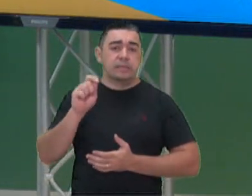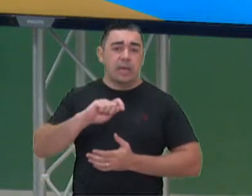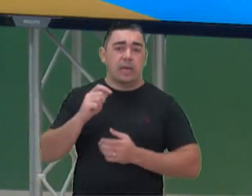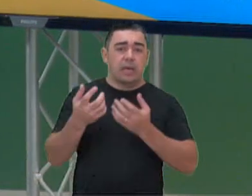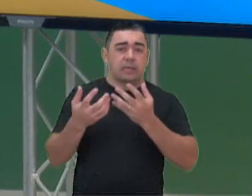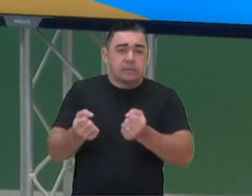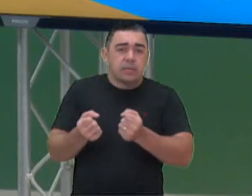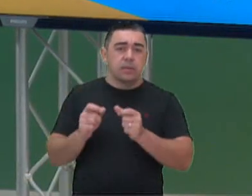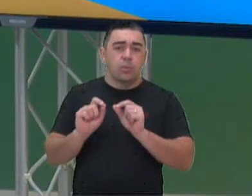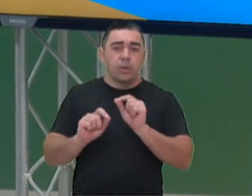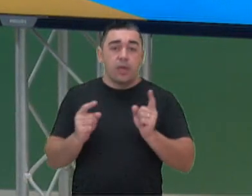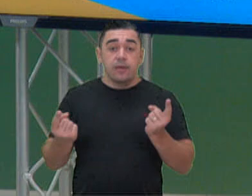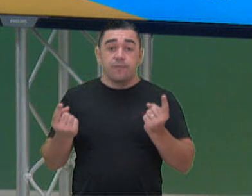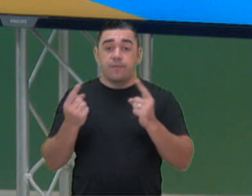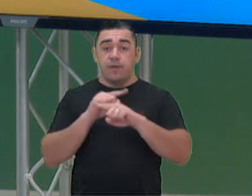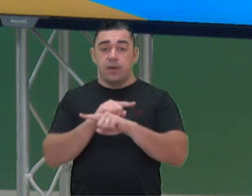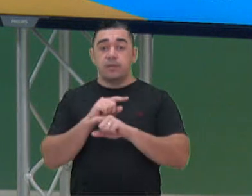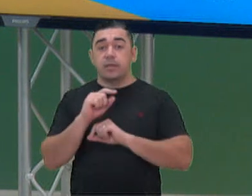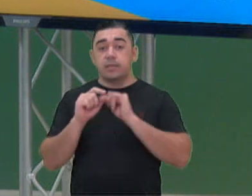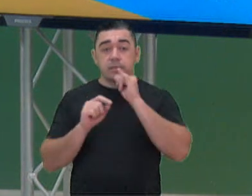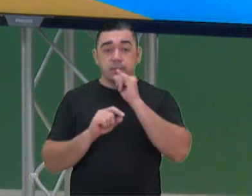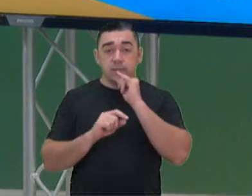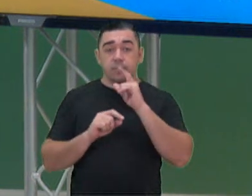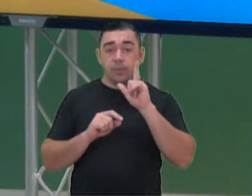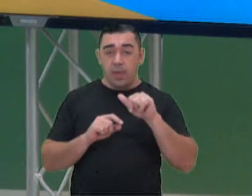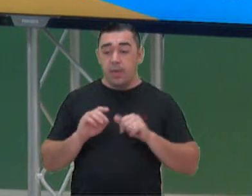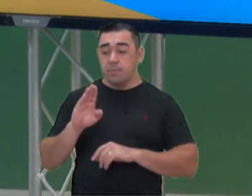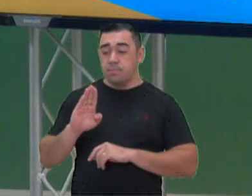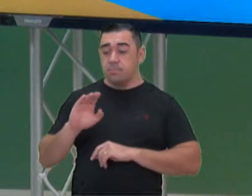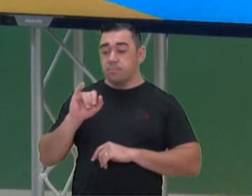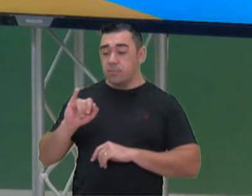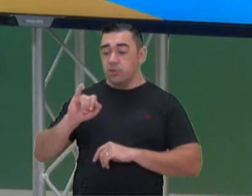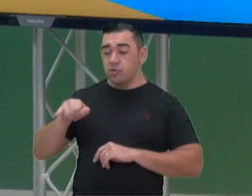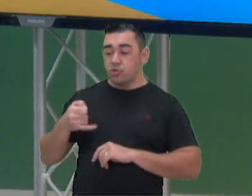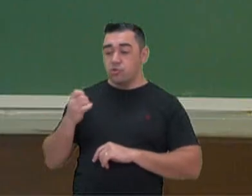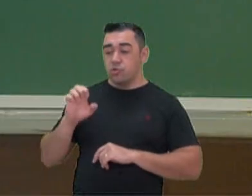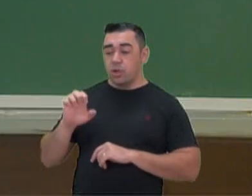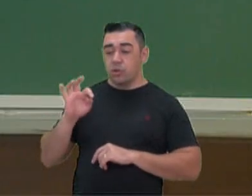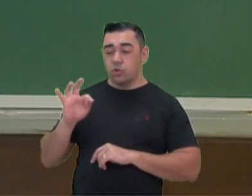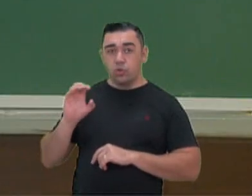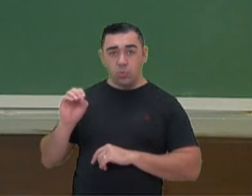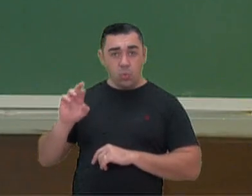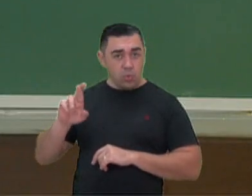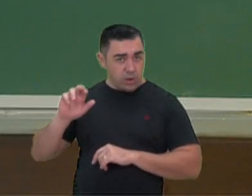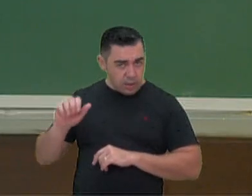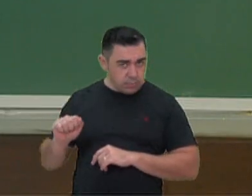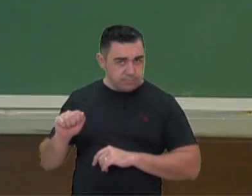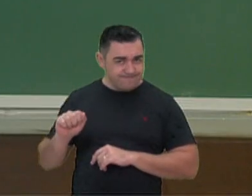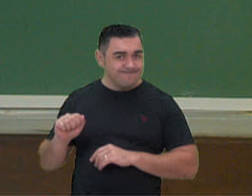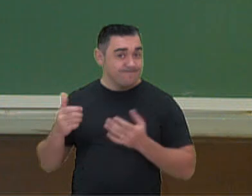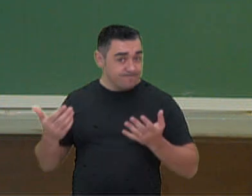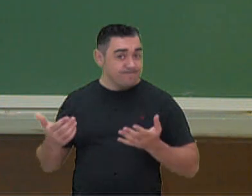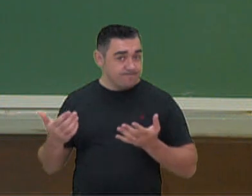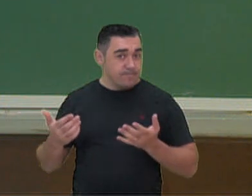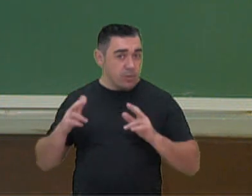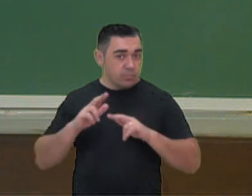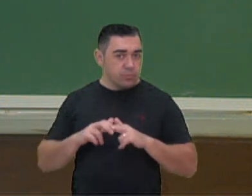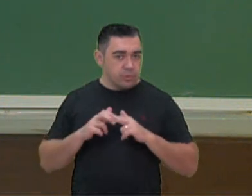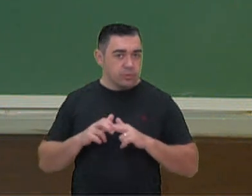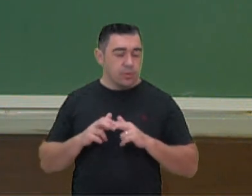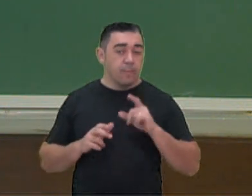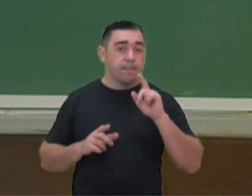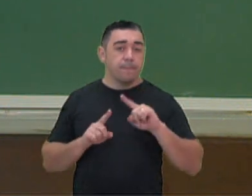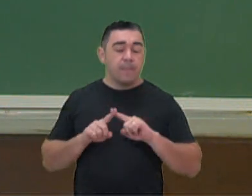ser inversa se ela também for bijetora. Esse é o termo de definição. Agora, para